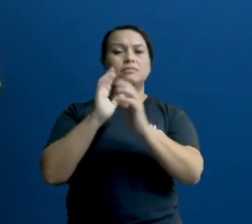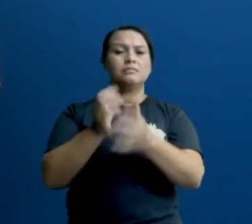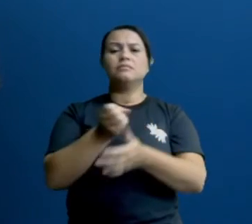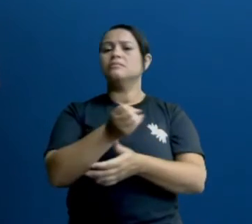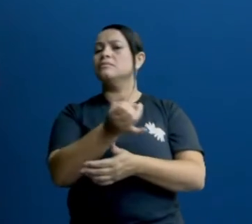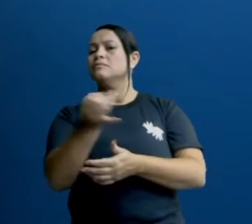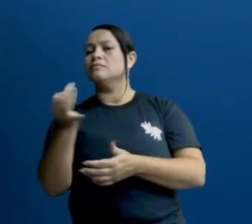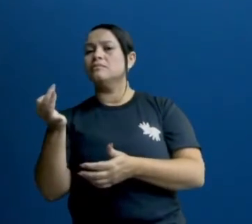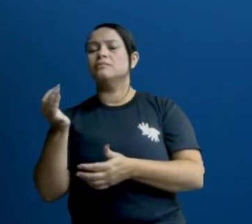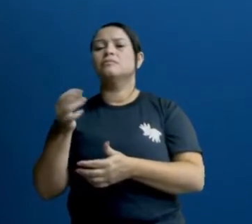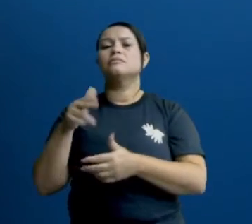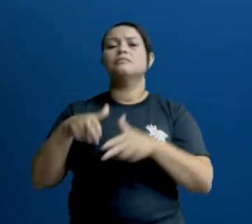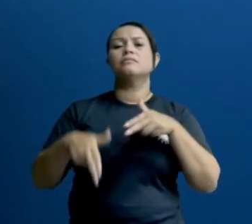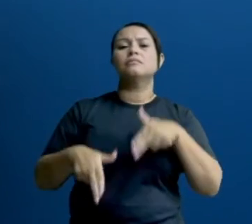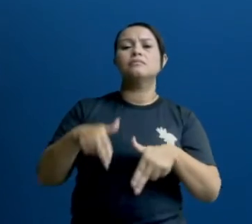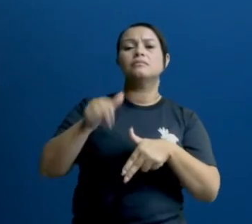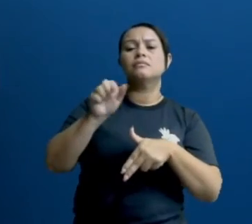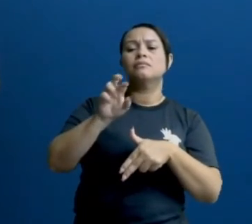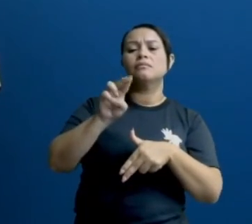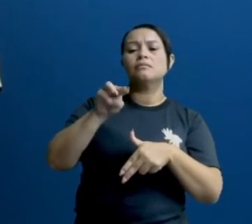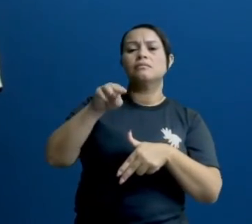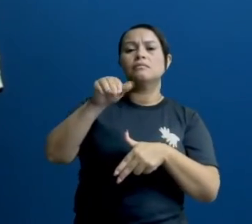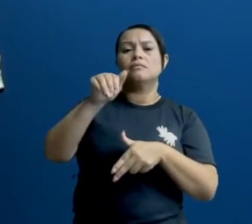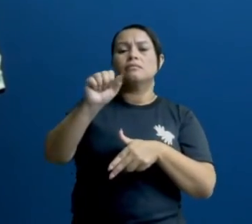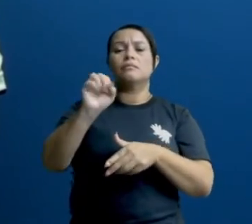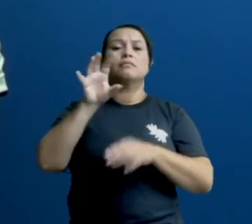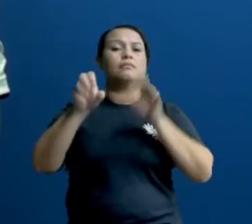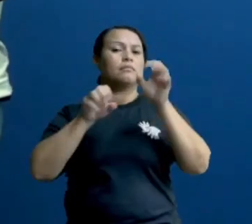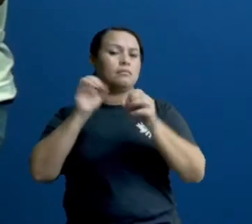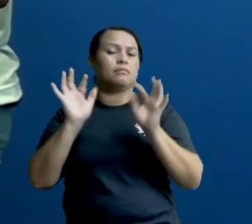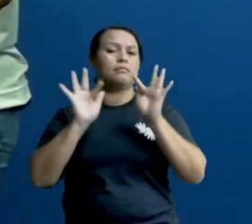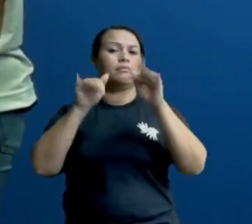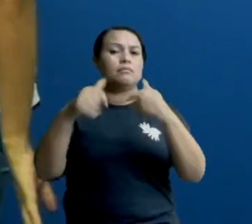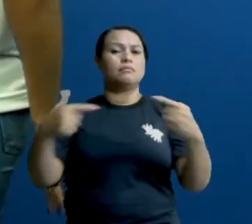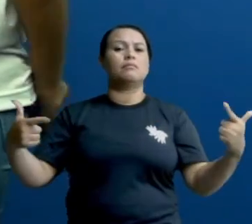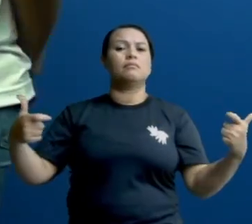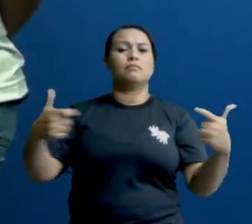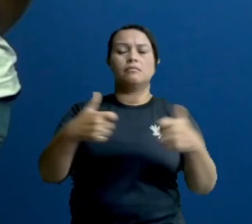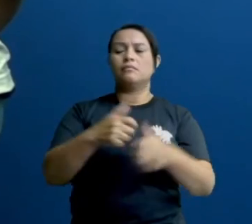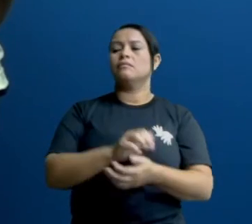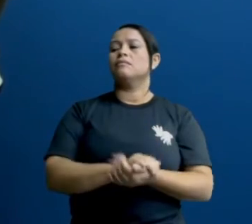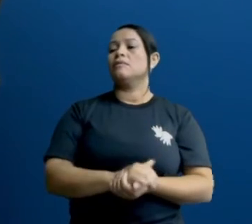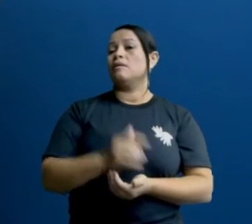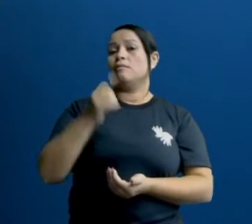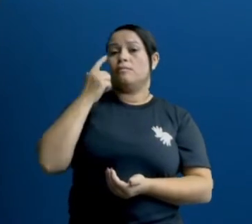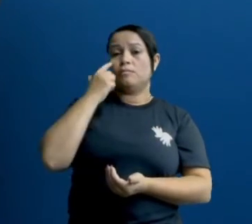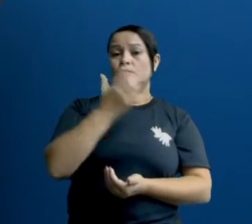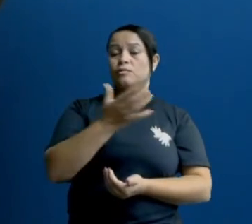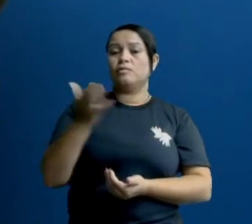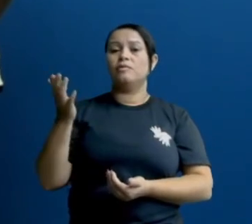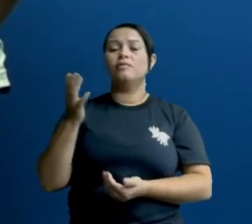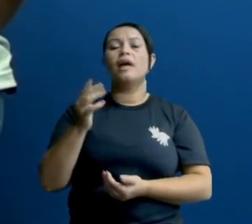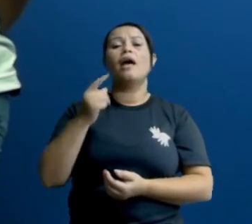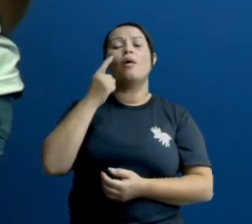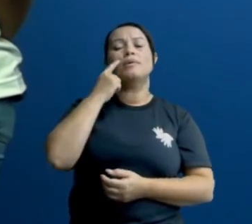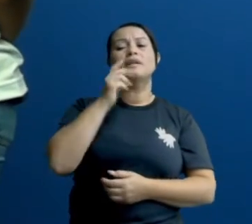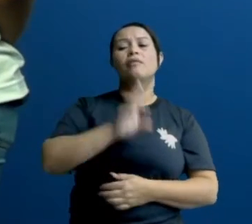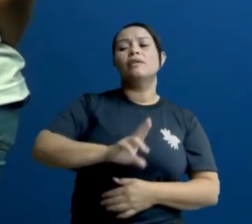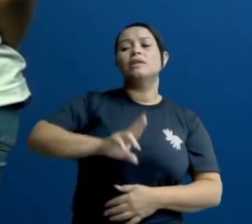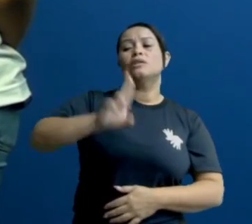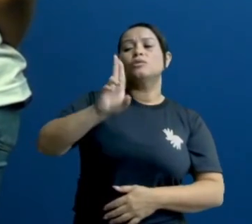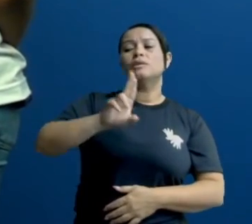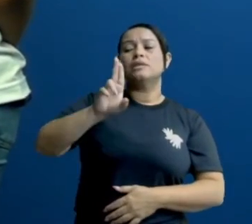que eles colheram ao final da batalha. Vamos lá, casa das